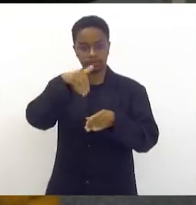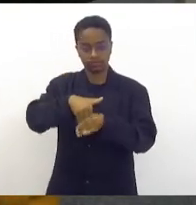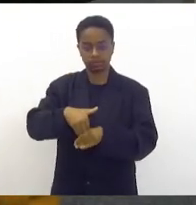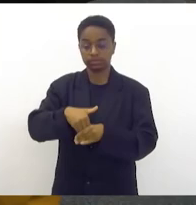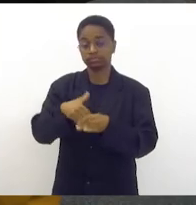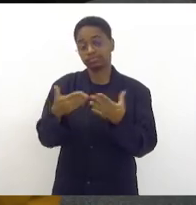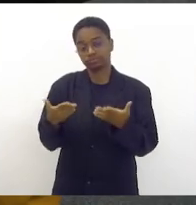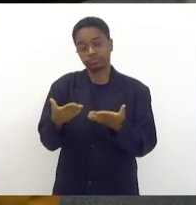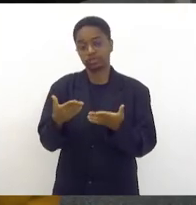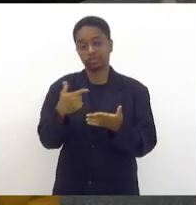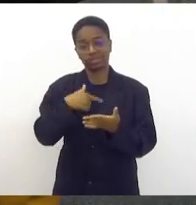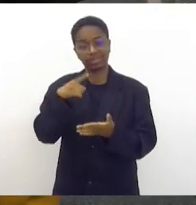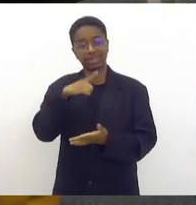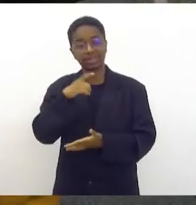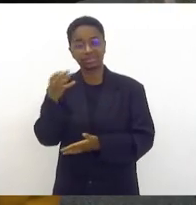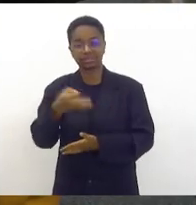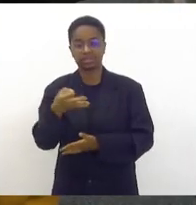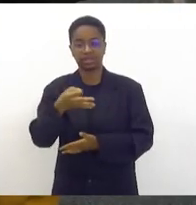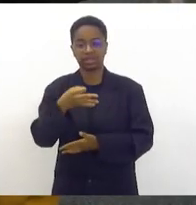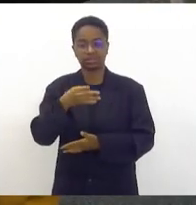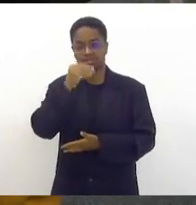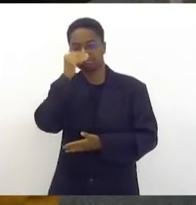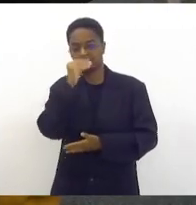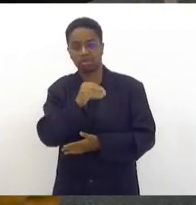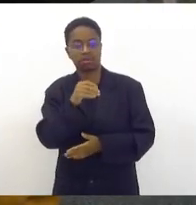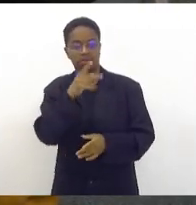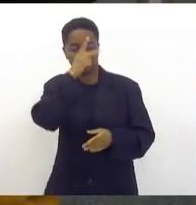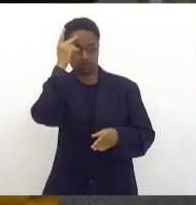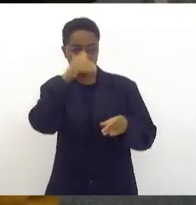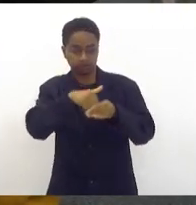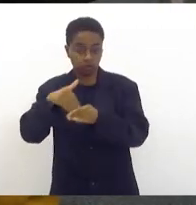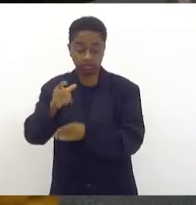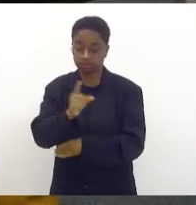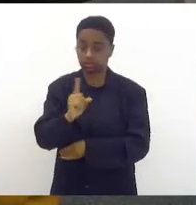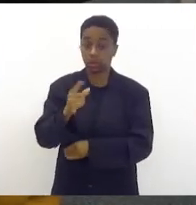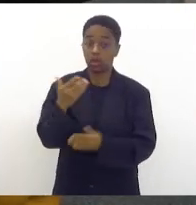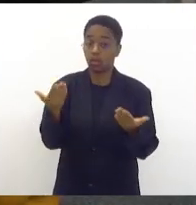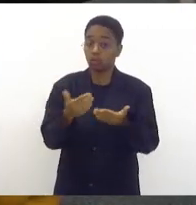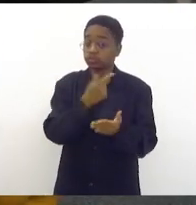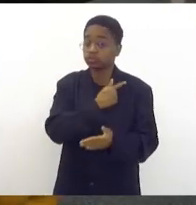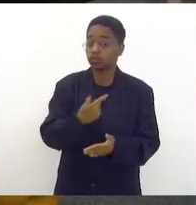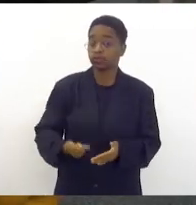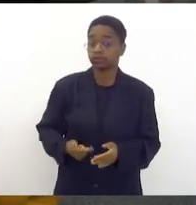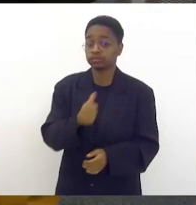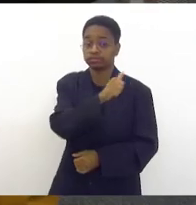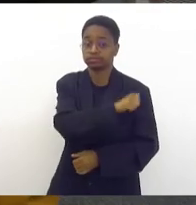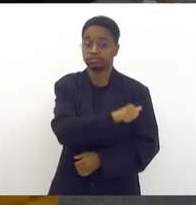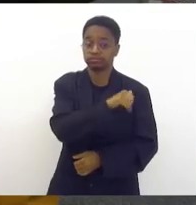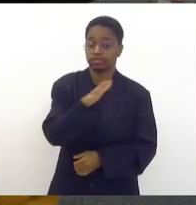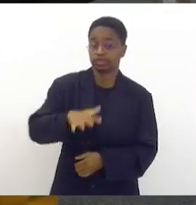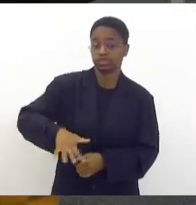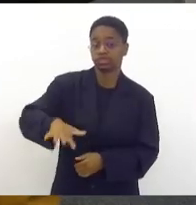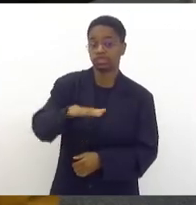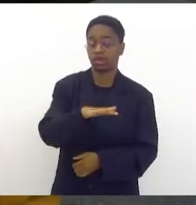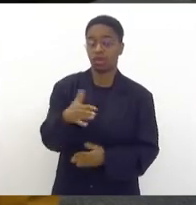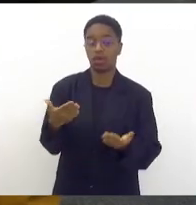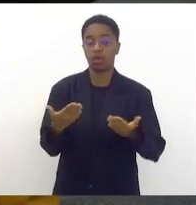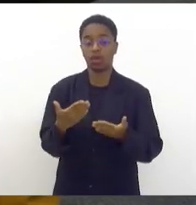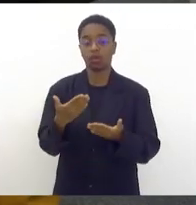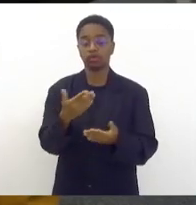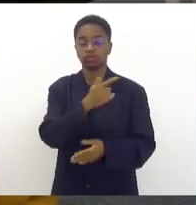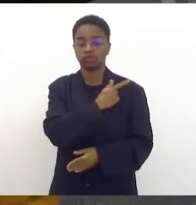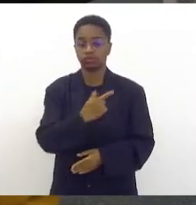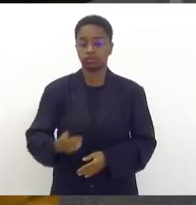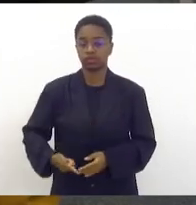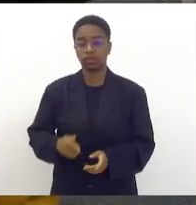iria decepcionar os seus eleitores. Hoje ele é governador de todo o estado do Rio de Janeiro. Ele é governador de toda